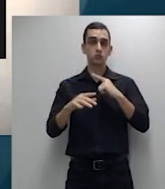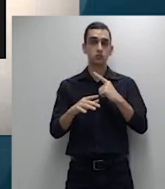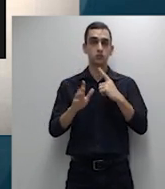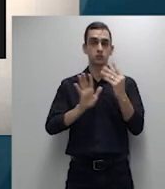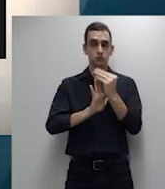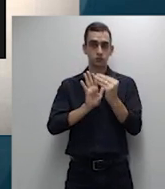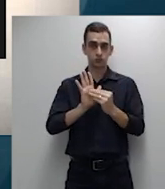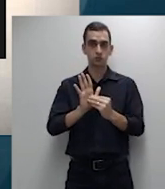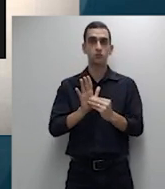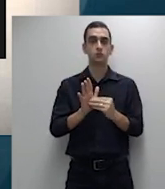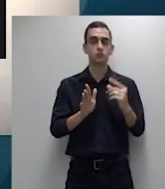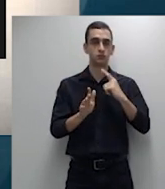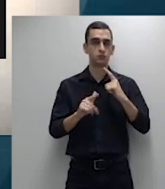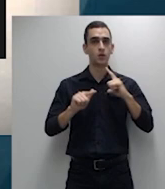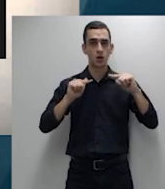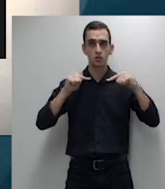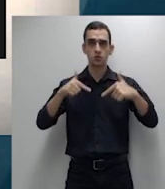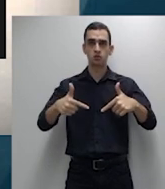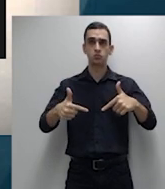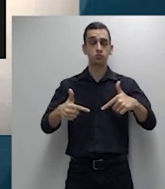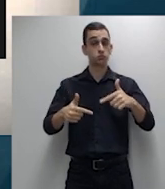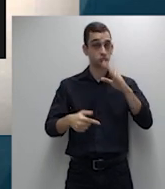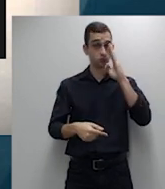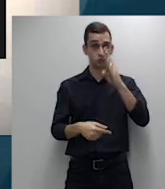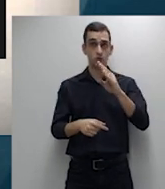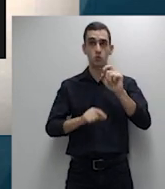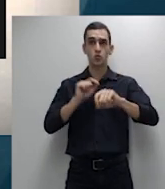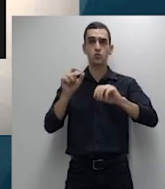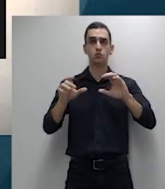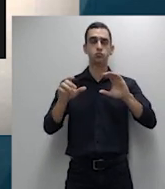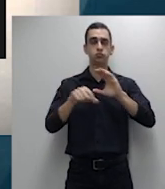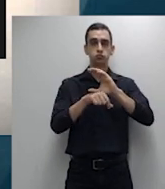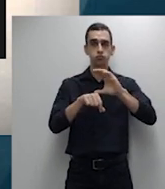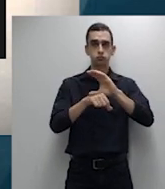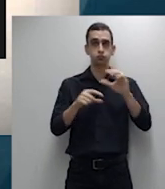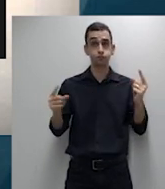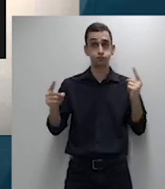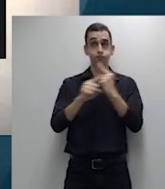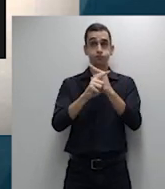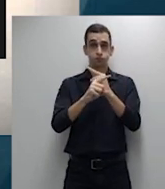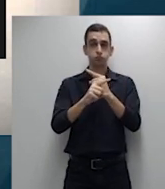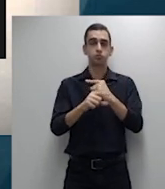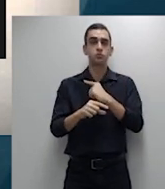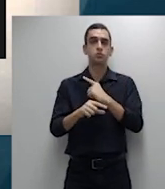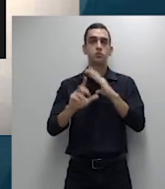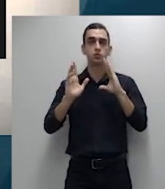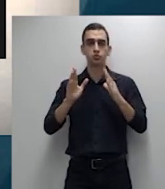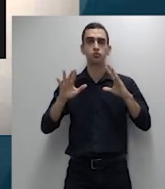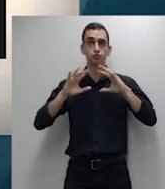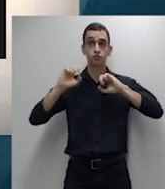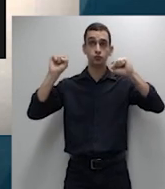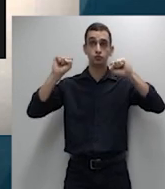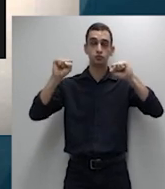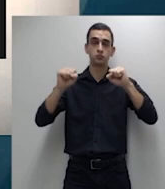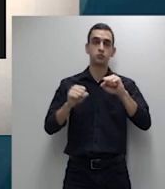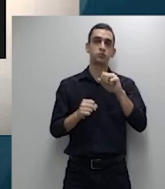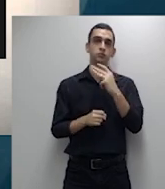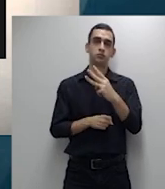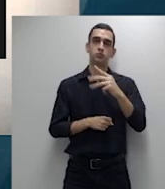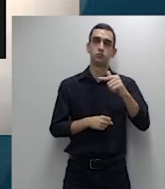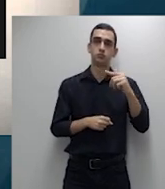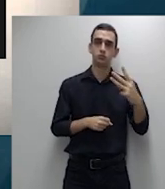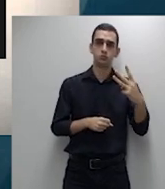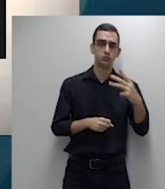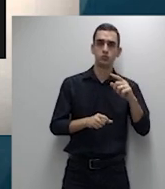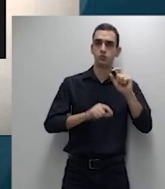uma ação direta de constitucionalidade perante o Supremo número 37 a 63 contra uma